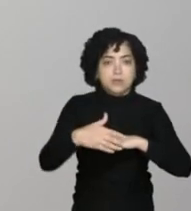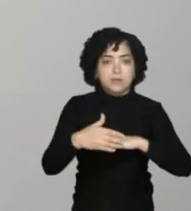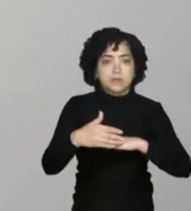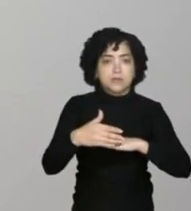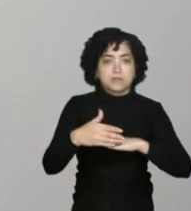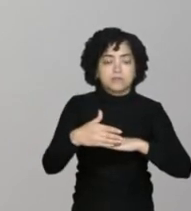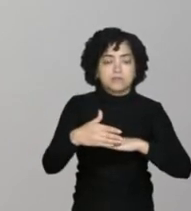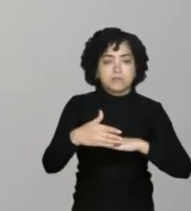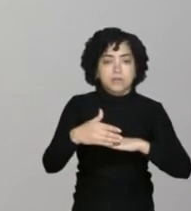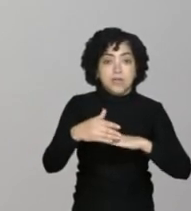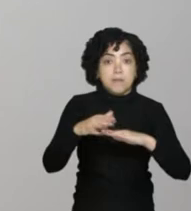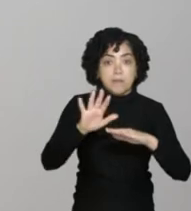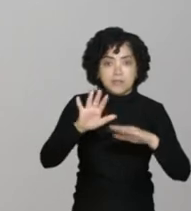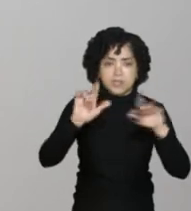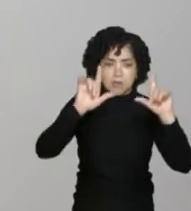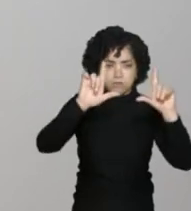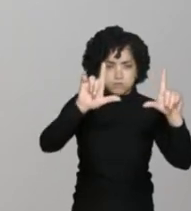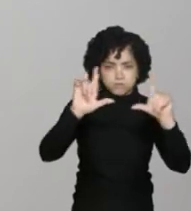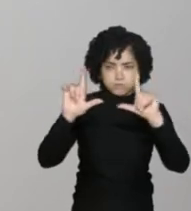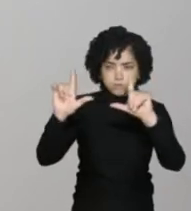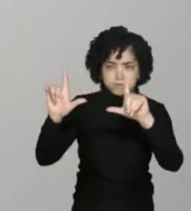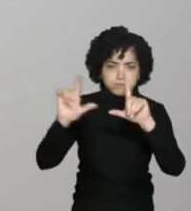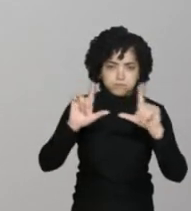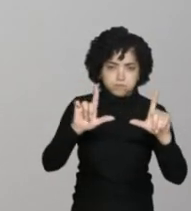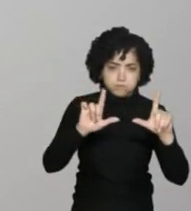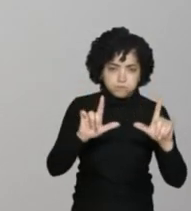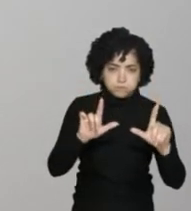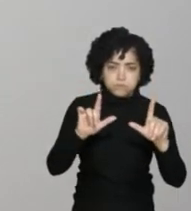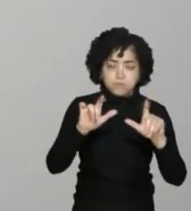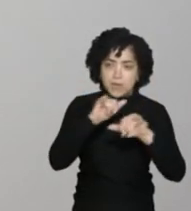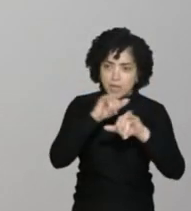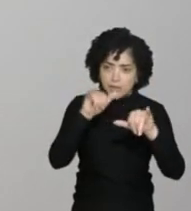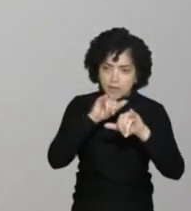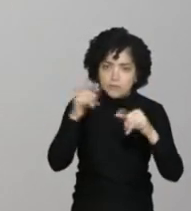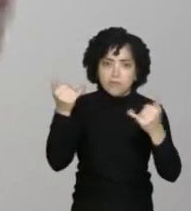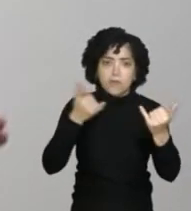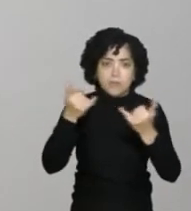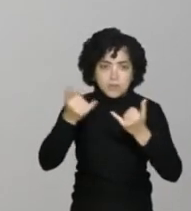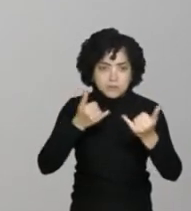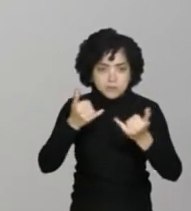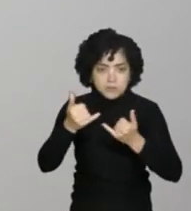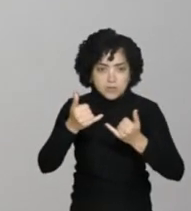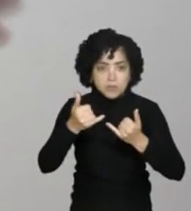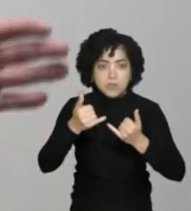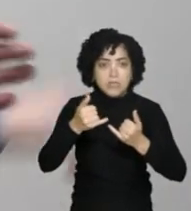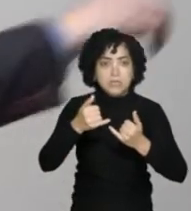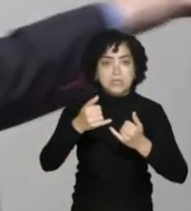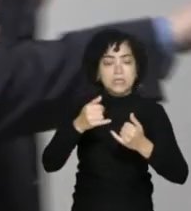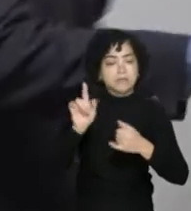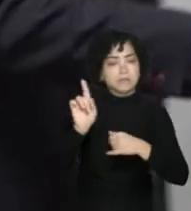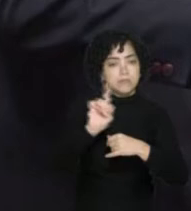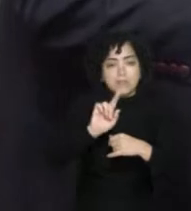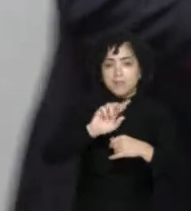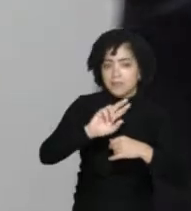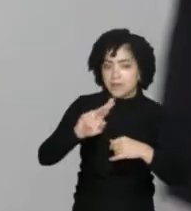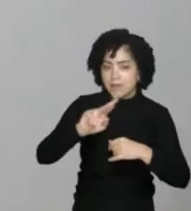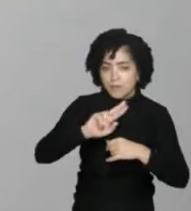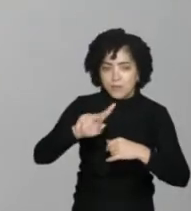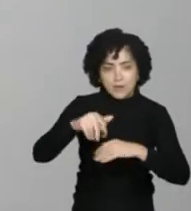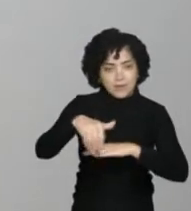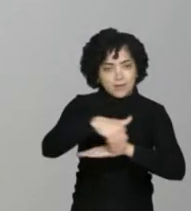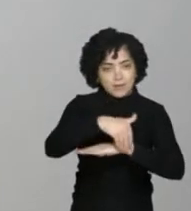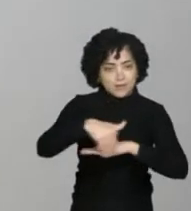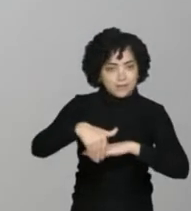rodovia, placas de sinalização informando que é uma rodovia alternativa, mas que não é pavimentada, porque o motorista ainda tem tempo